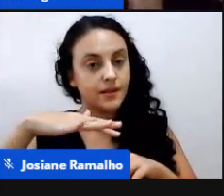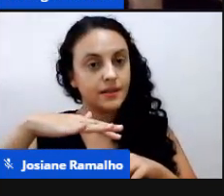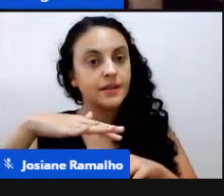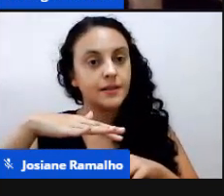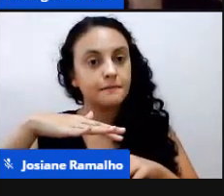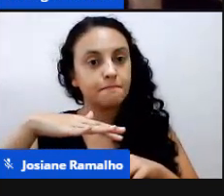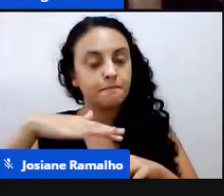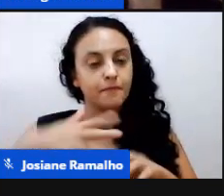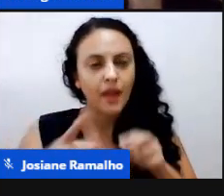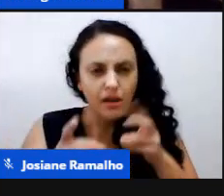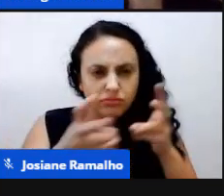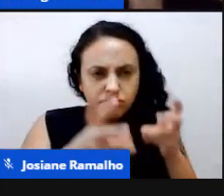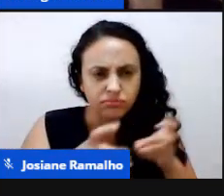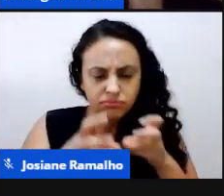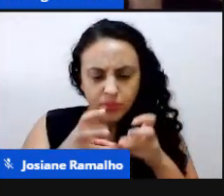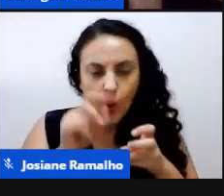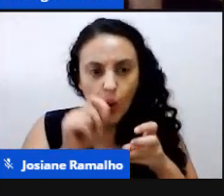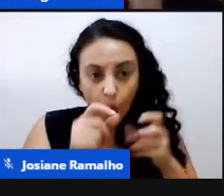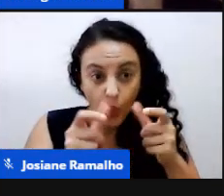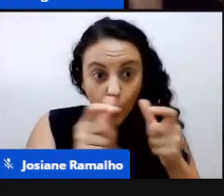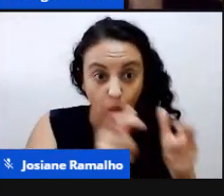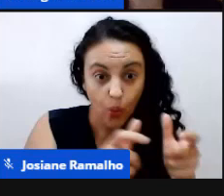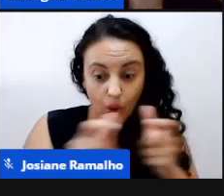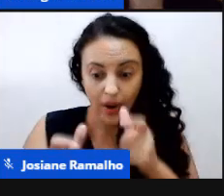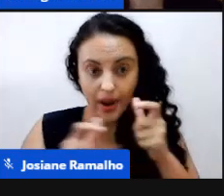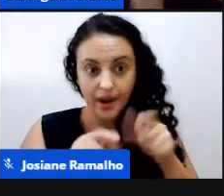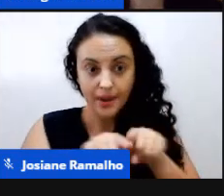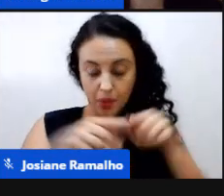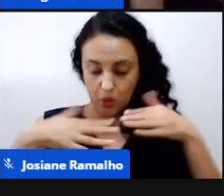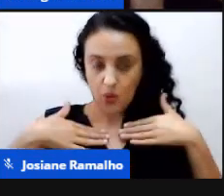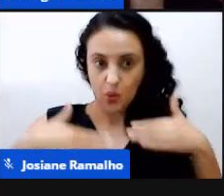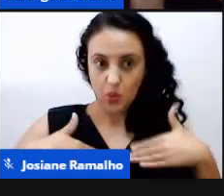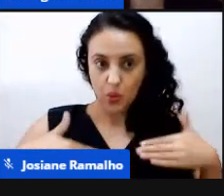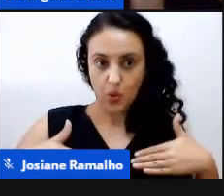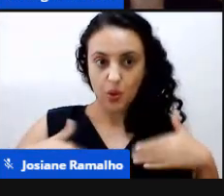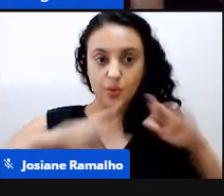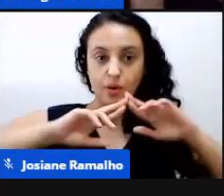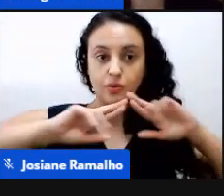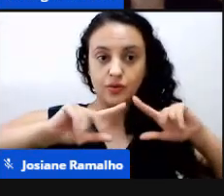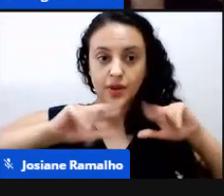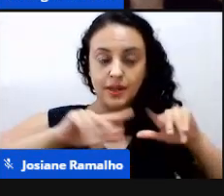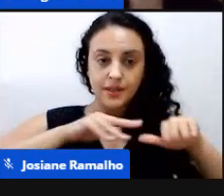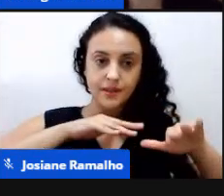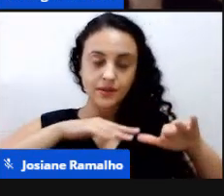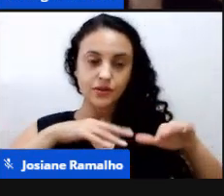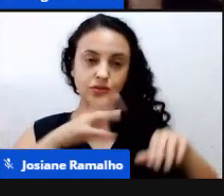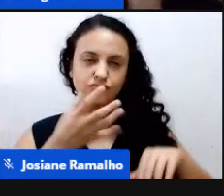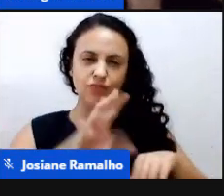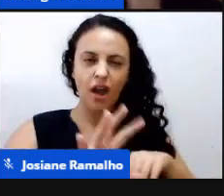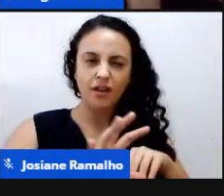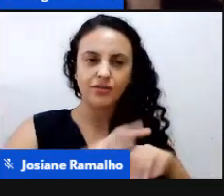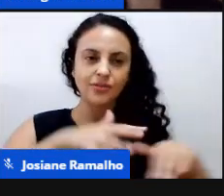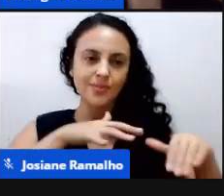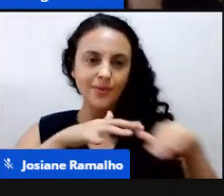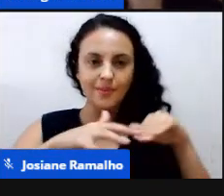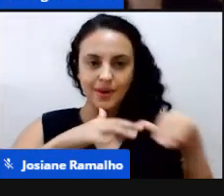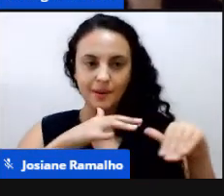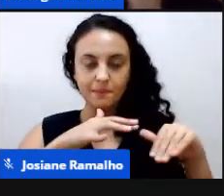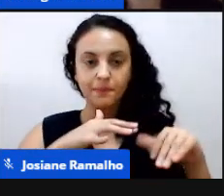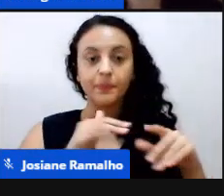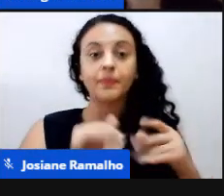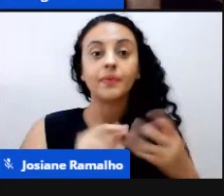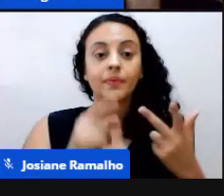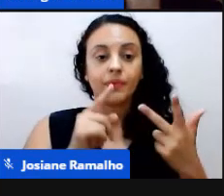exploram o espaço com o corpo e as diferentes formas de movimento também, né? Os traços,